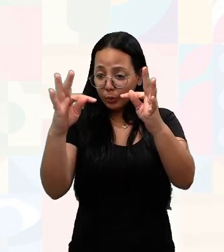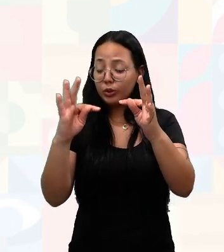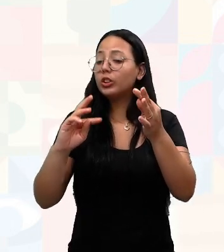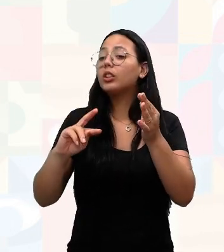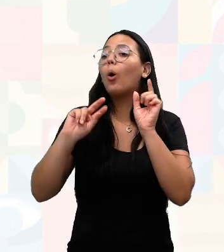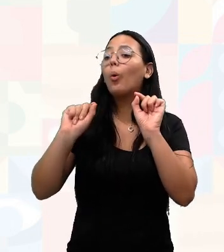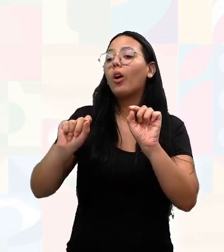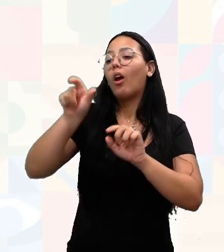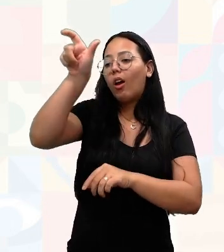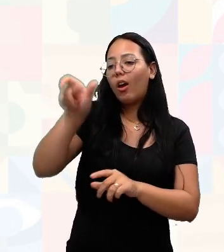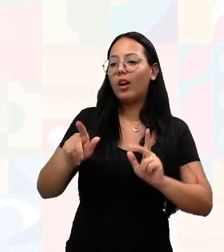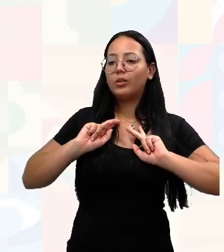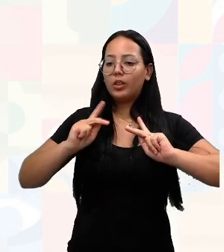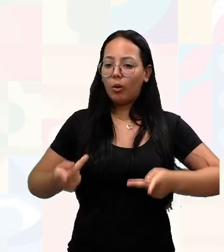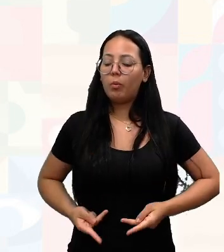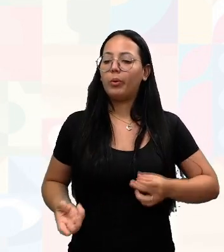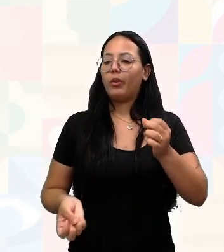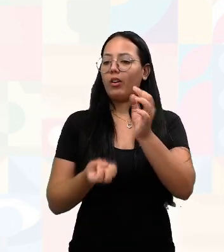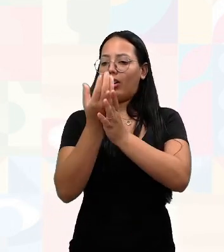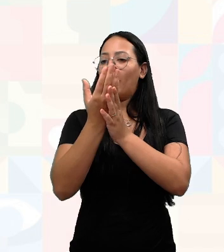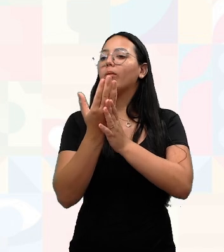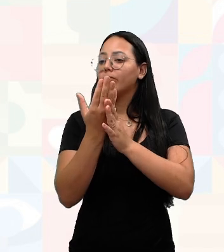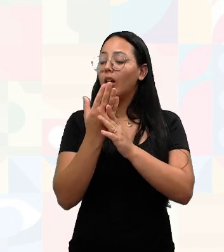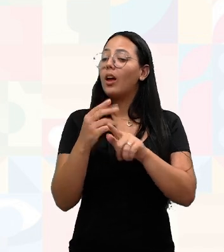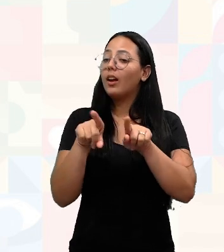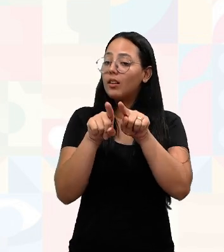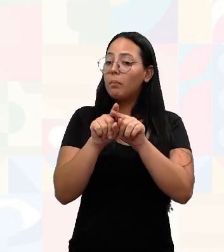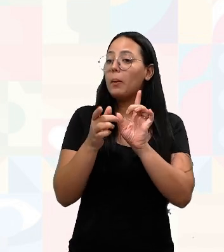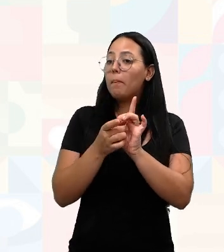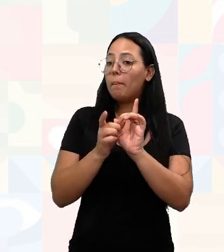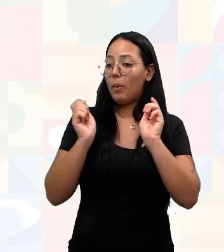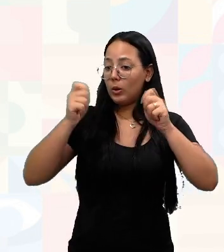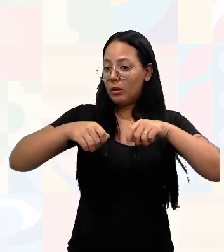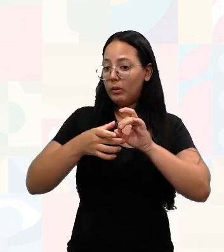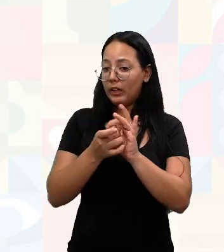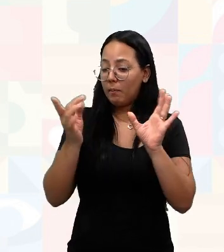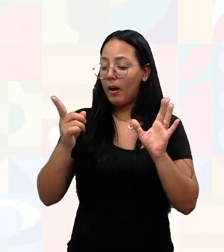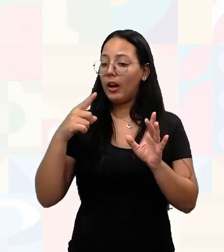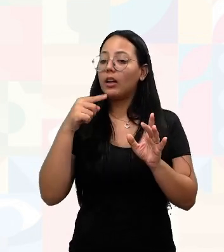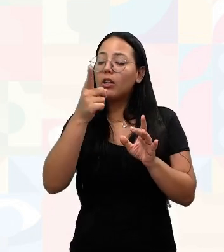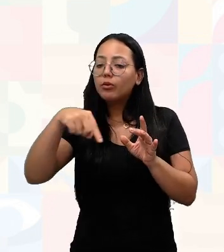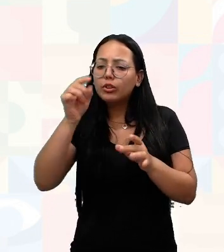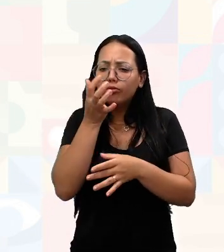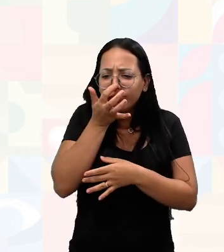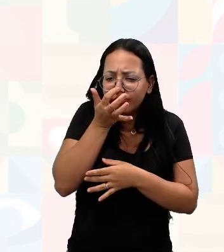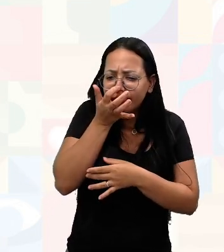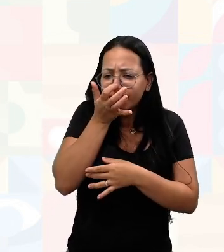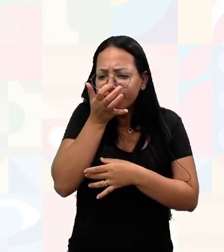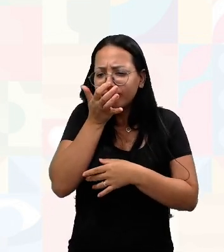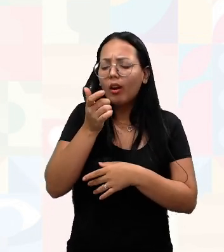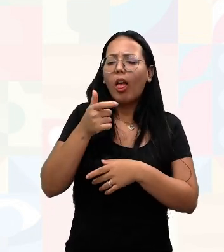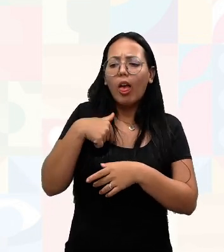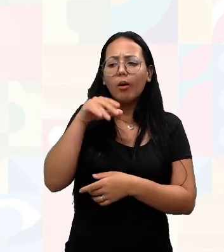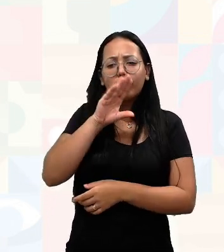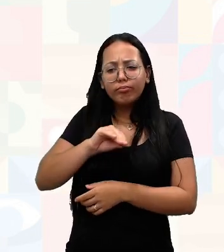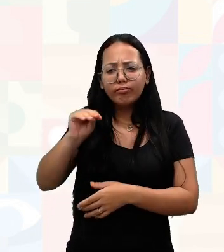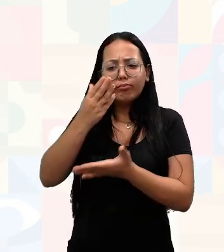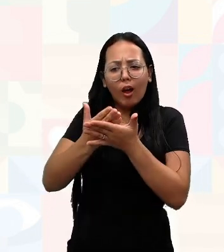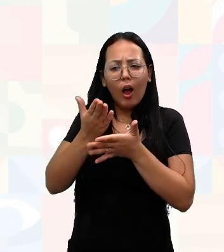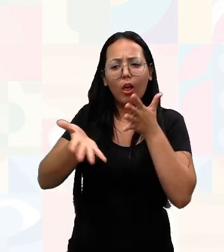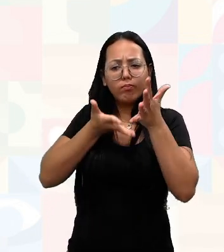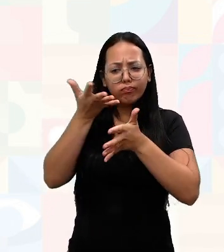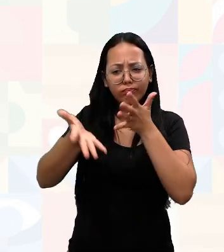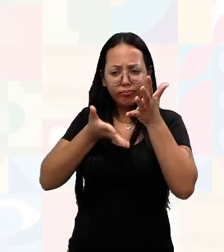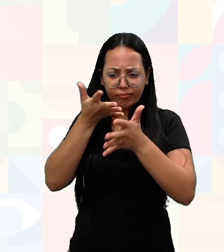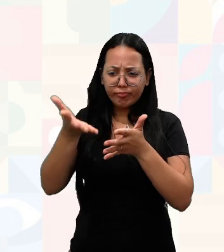nos circunda e que possibilita que vocês estejam daí escutando o que eu estou fazendo daqui e vendo também,